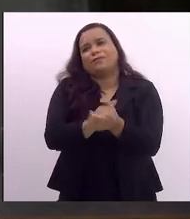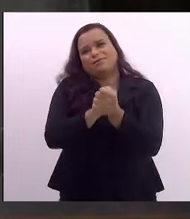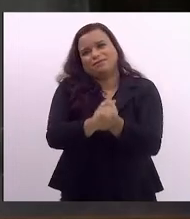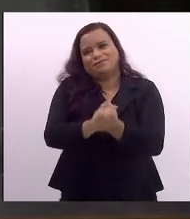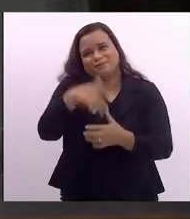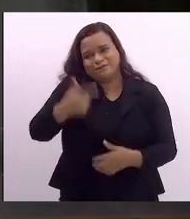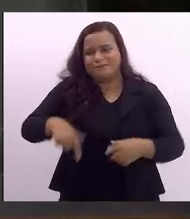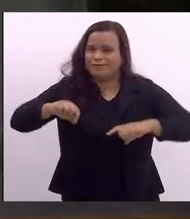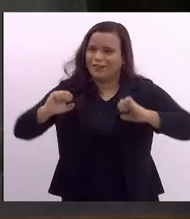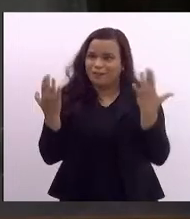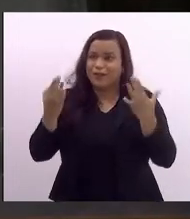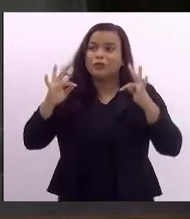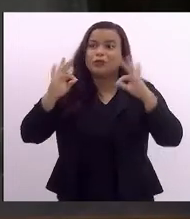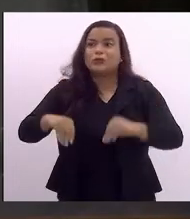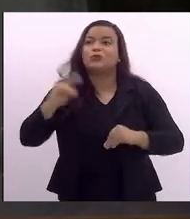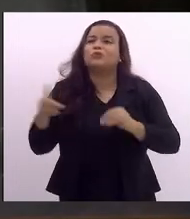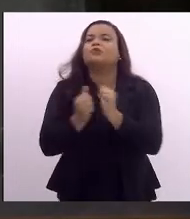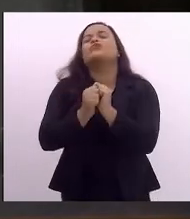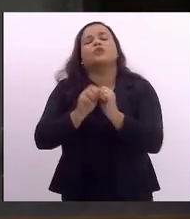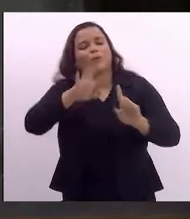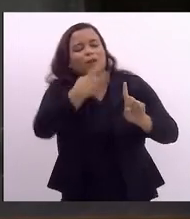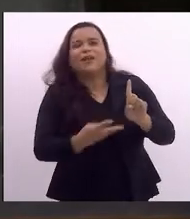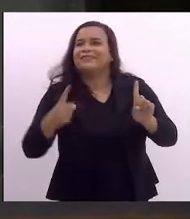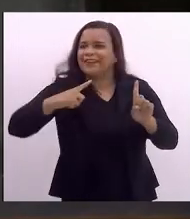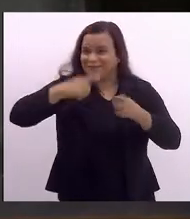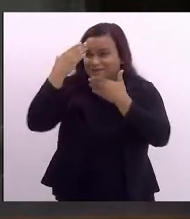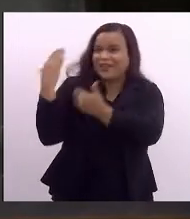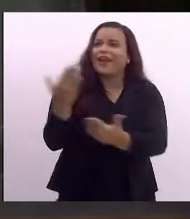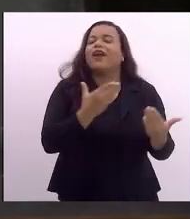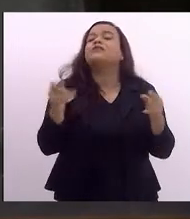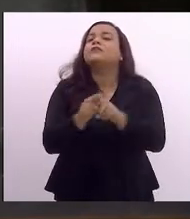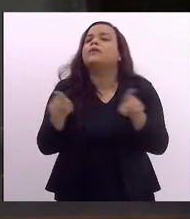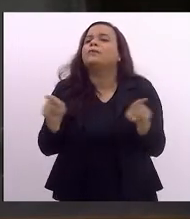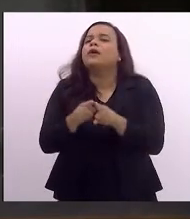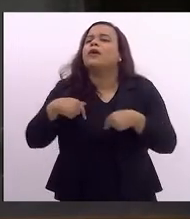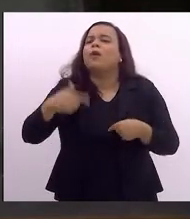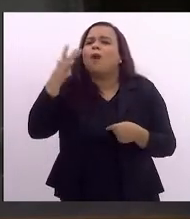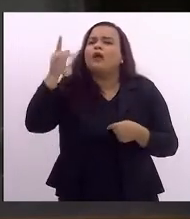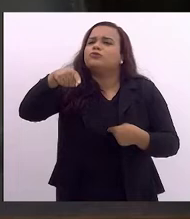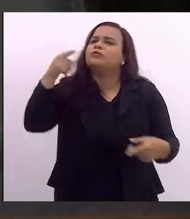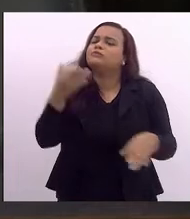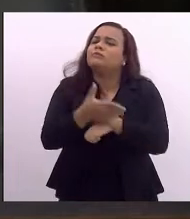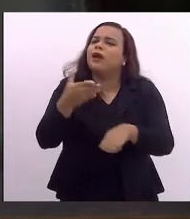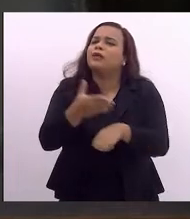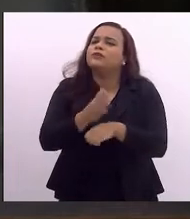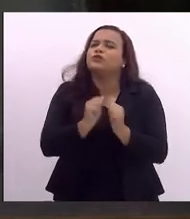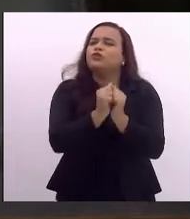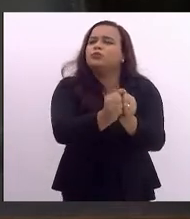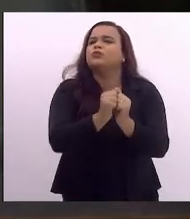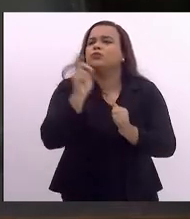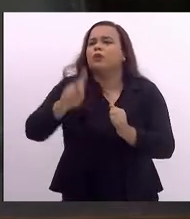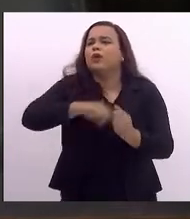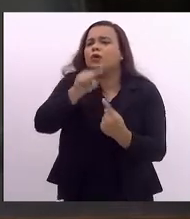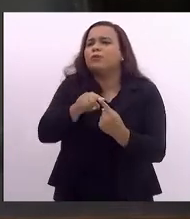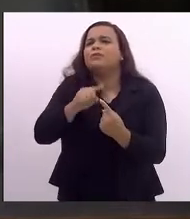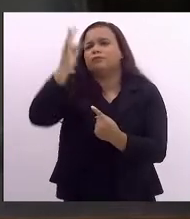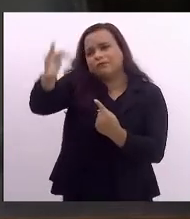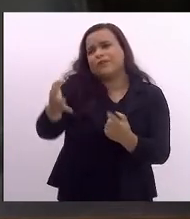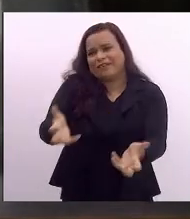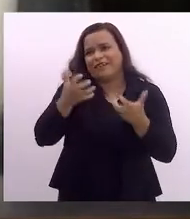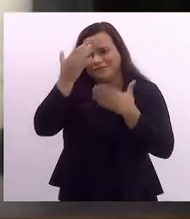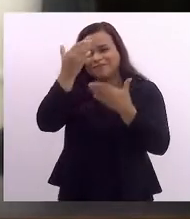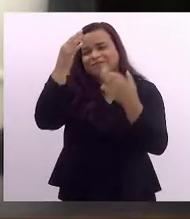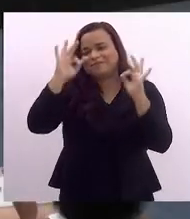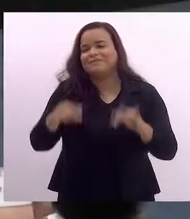vez o evento, todas as pessoas aqui homenageadas, e eu acho que isso aqui faz parte do caminho que a gente busca para o futuro. Muito